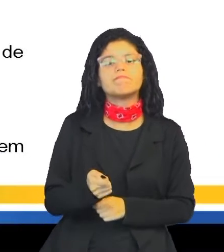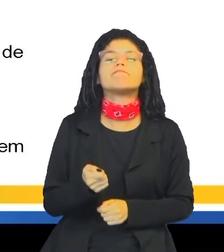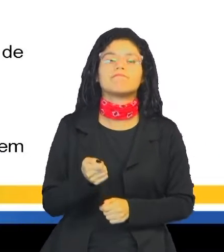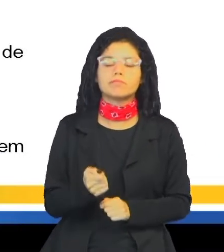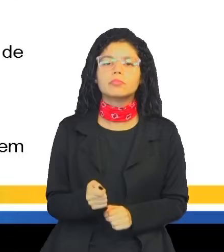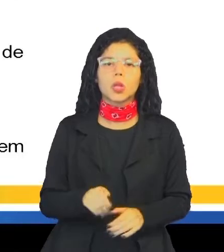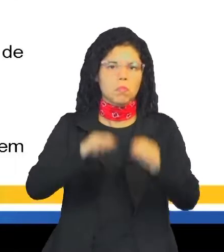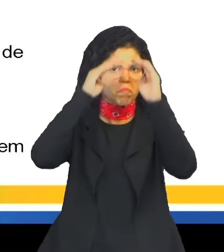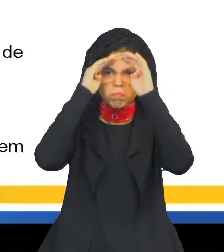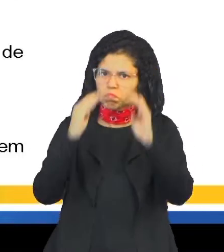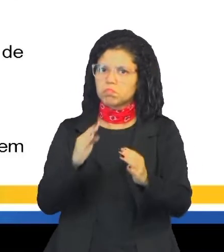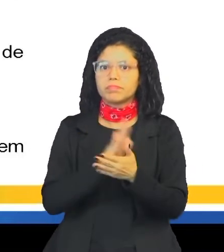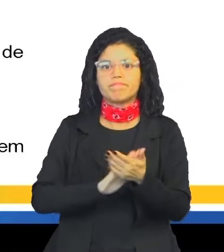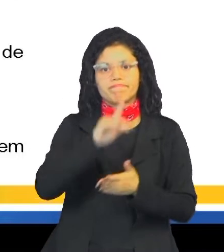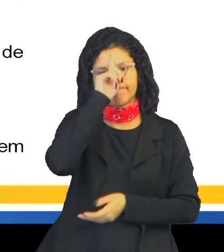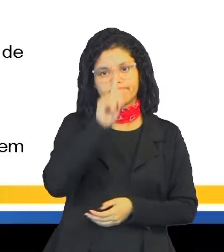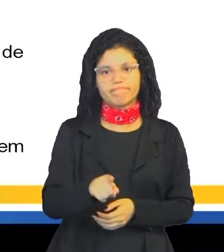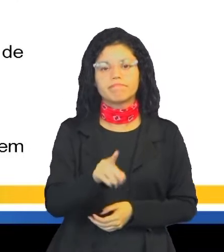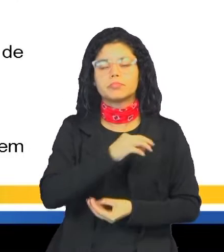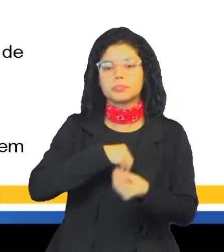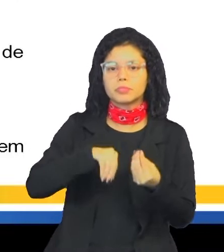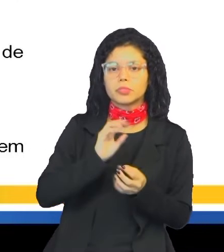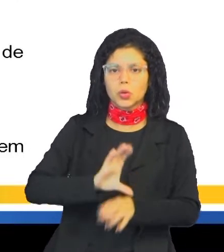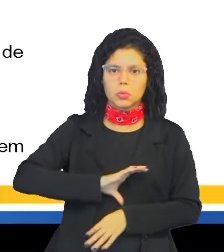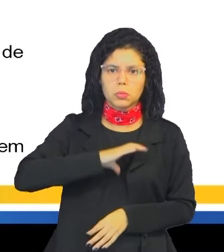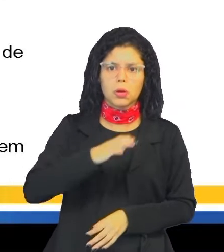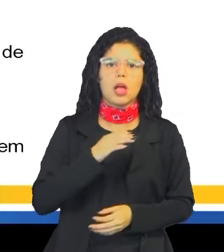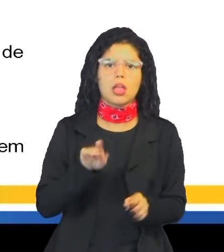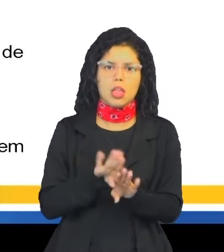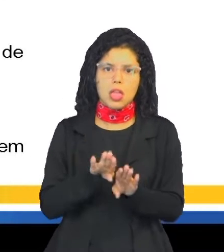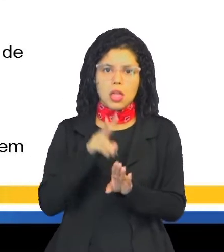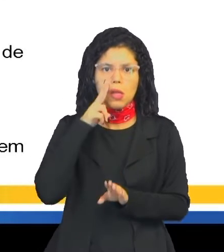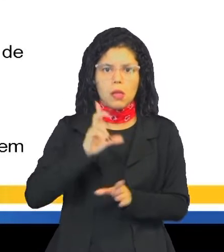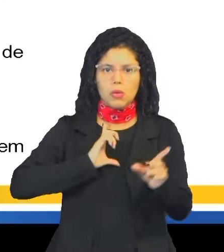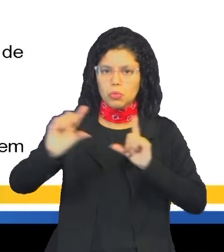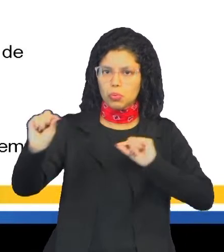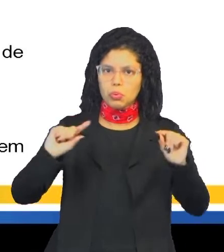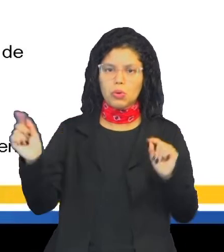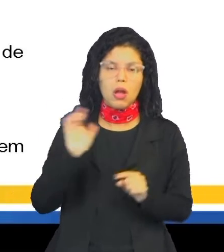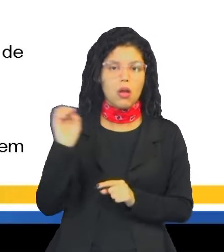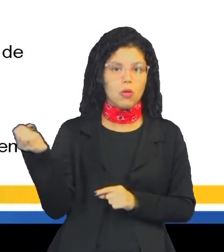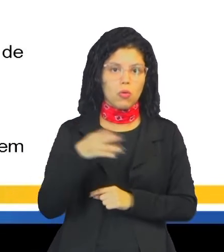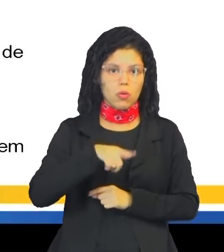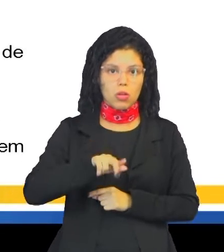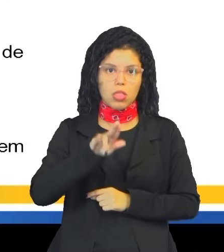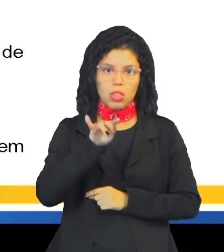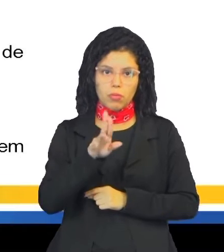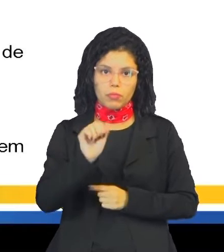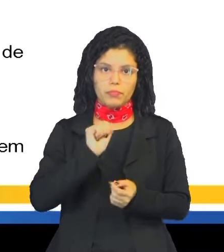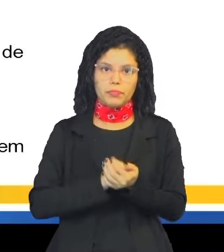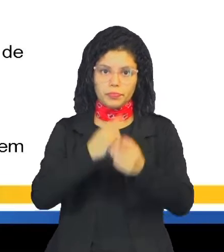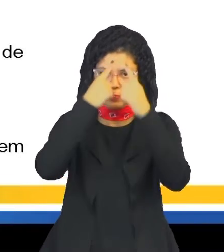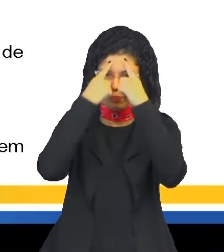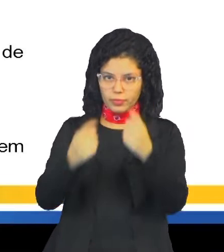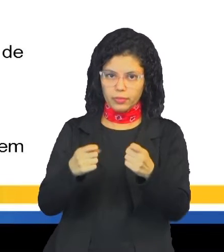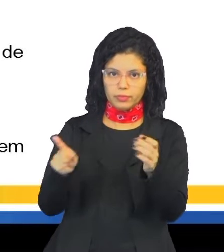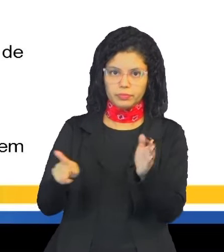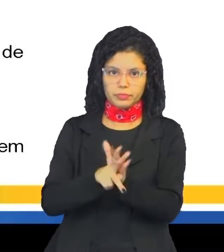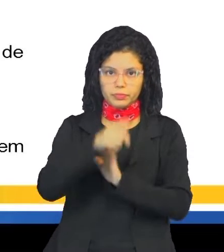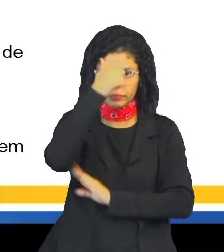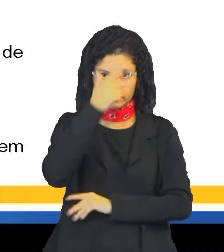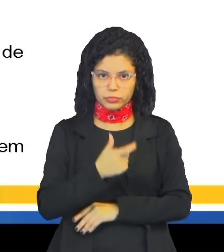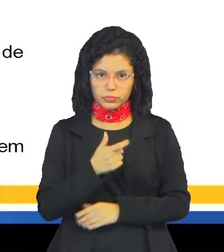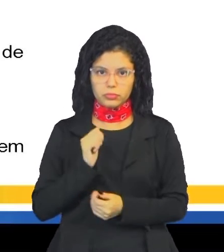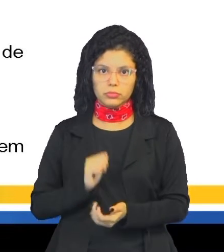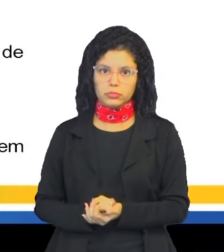né, desobedecendo seus senhores, né, revoltando-se contra os abusos dos senhores, fugindo e formando os quilombos. A violência contra si mesmo,